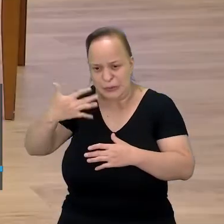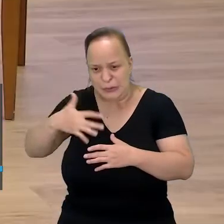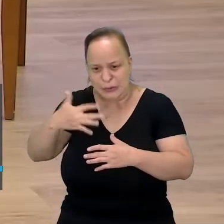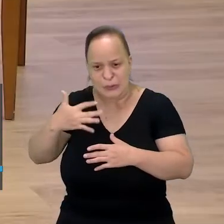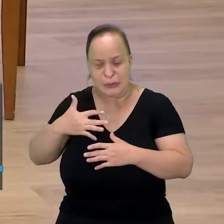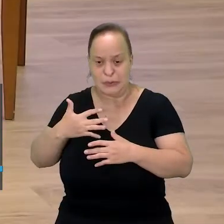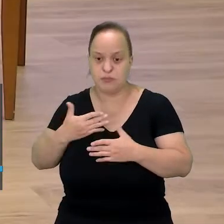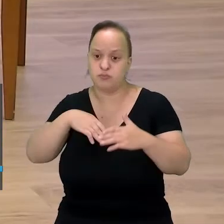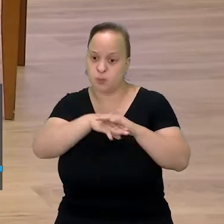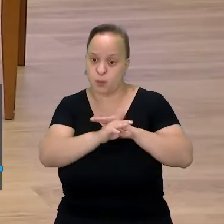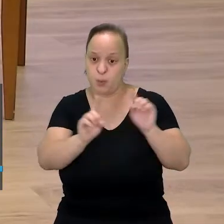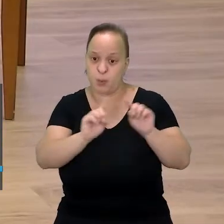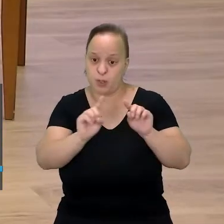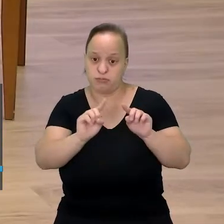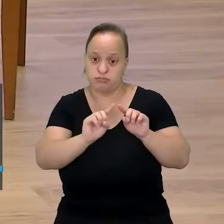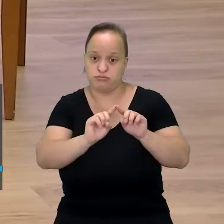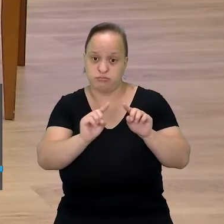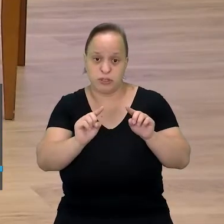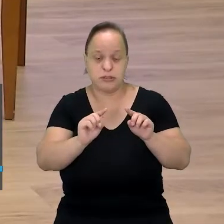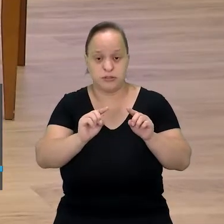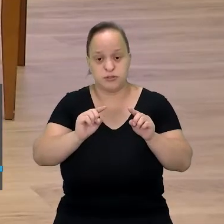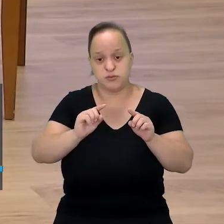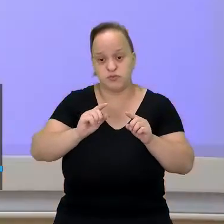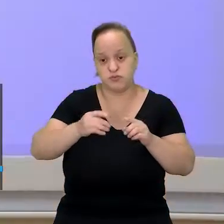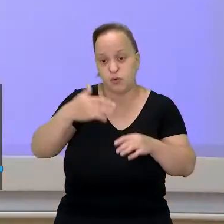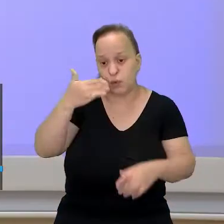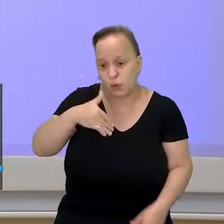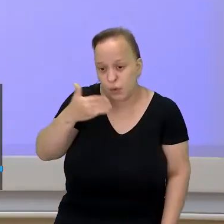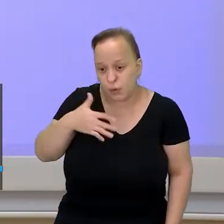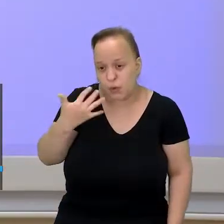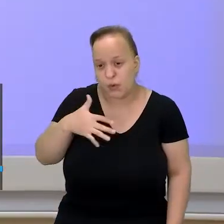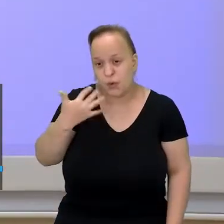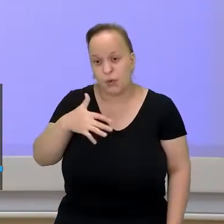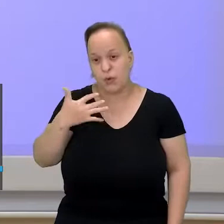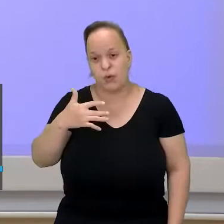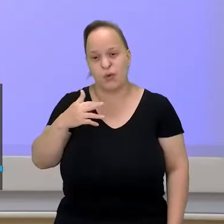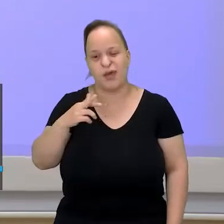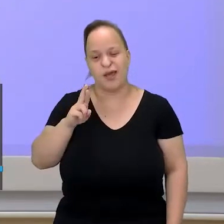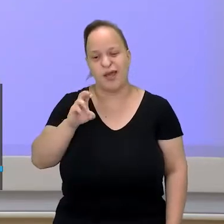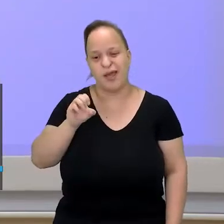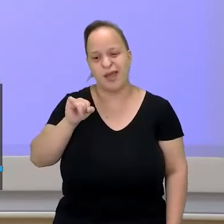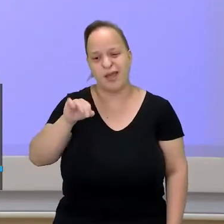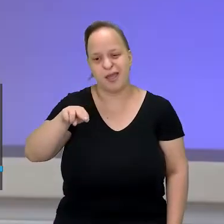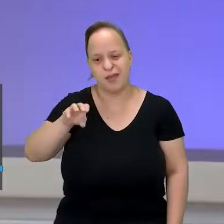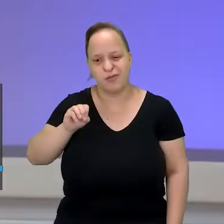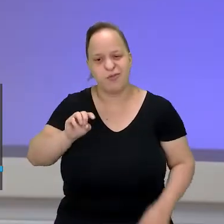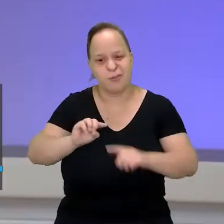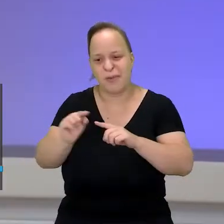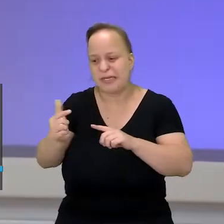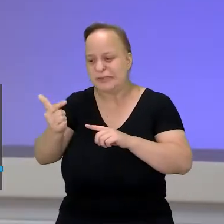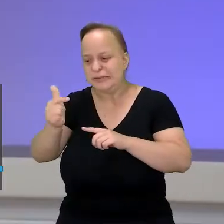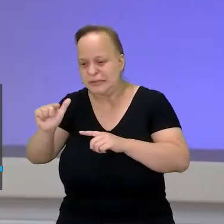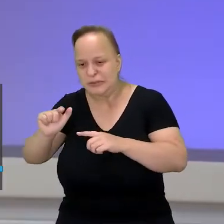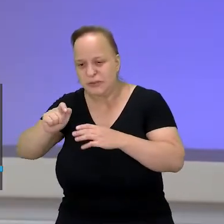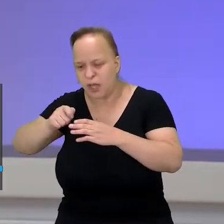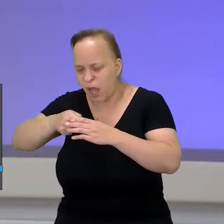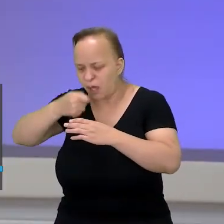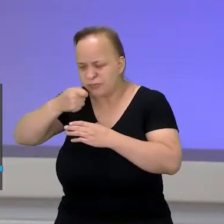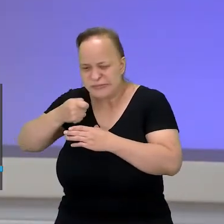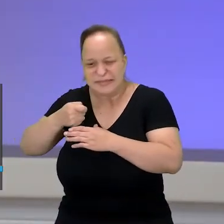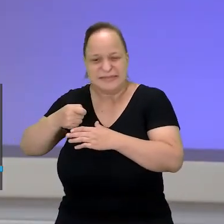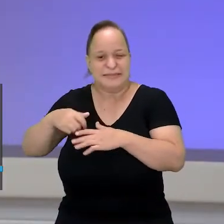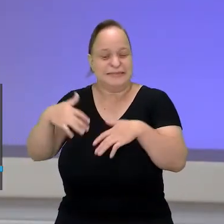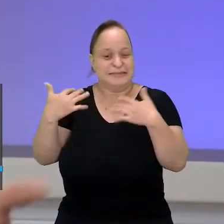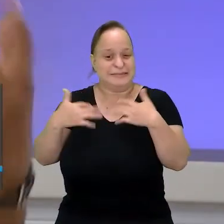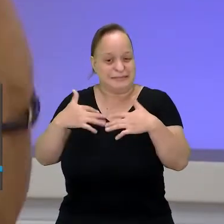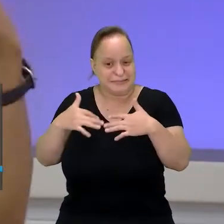reino talvez que esteja entrando. A pimenta vermelha assim, né? Aquelas pimentas mais picantes. E eu fui ao cinema no Rio de Janeiro